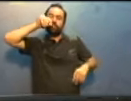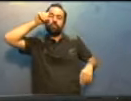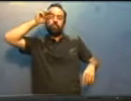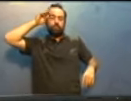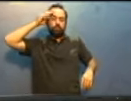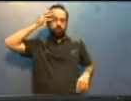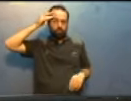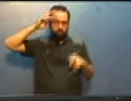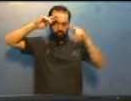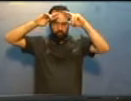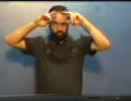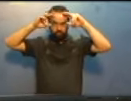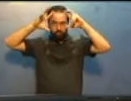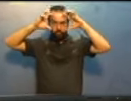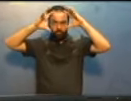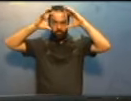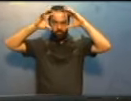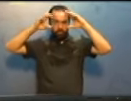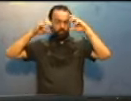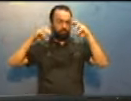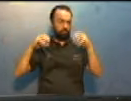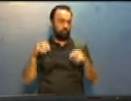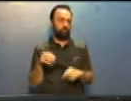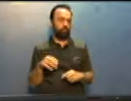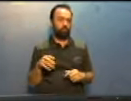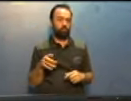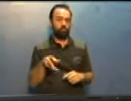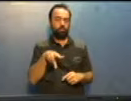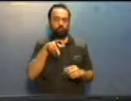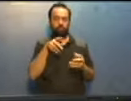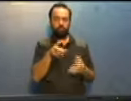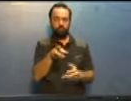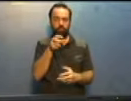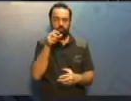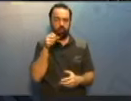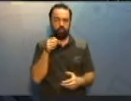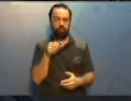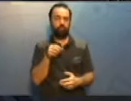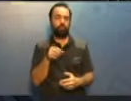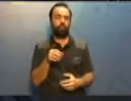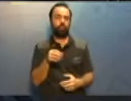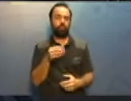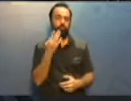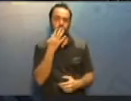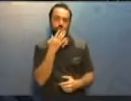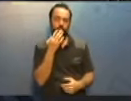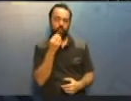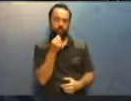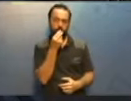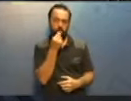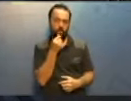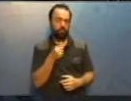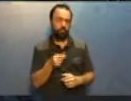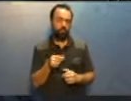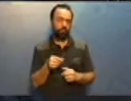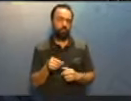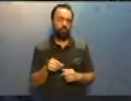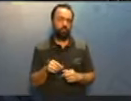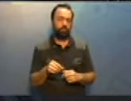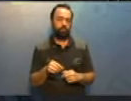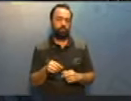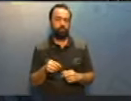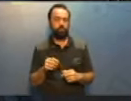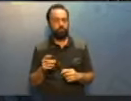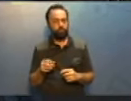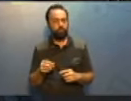cérebro. Os nervos olfativos também são importantes para distinguir o sabor das substâncias. Então, assim como acontece no paladar, que a gente identifica